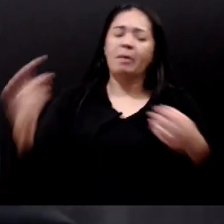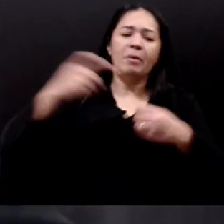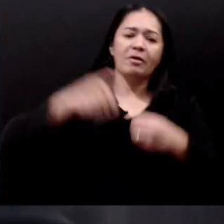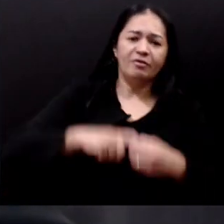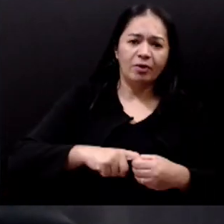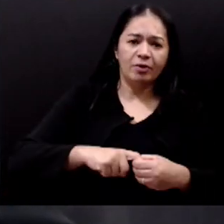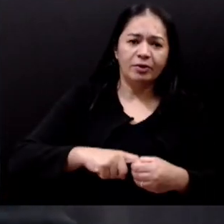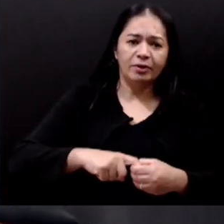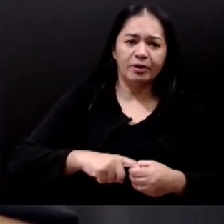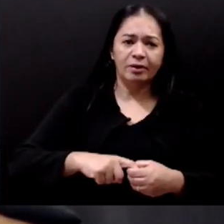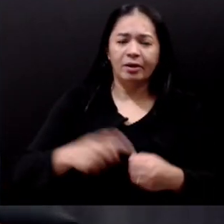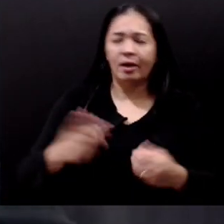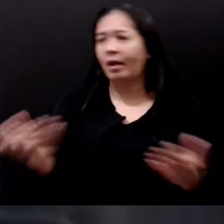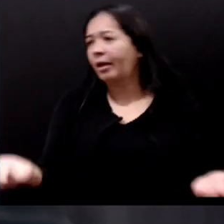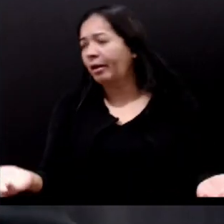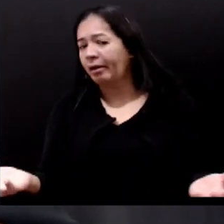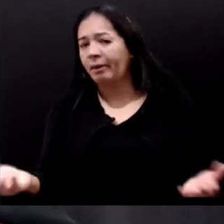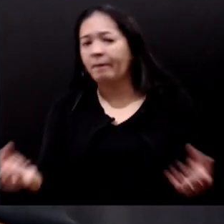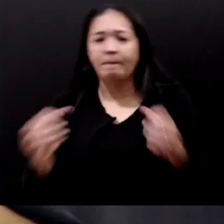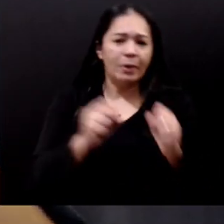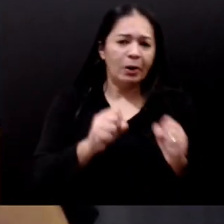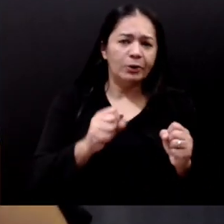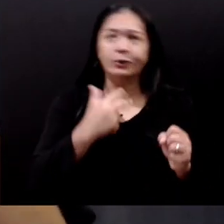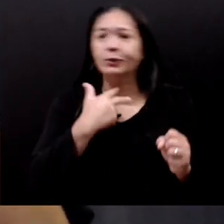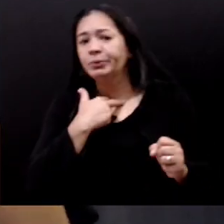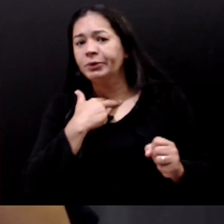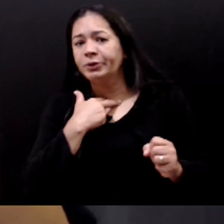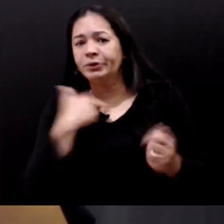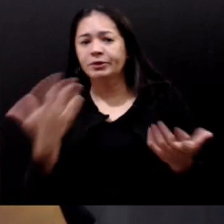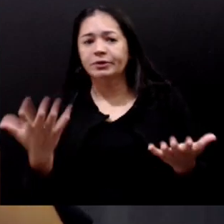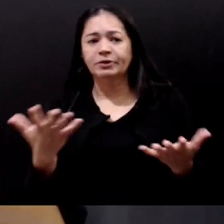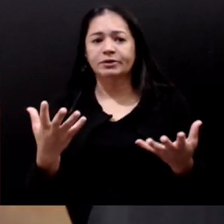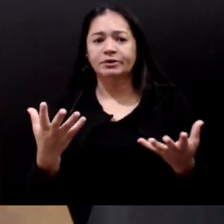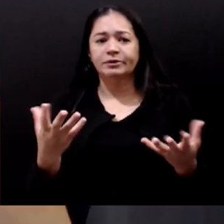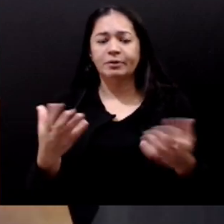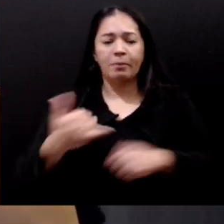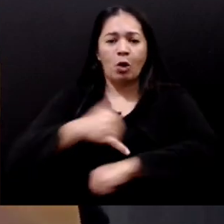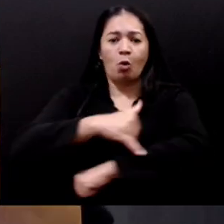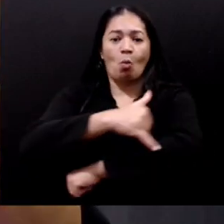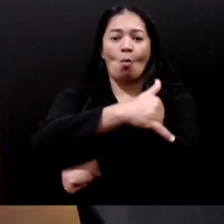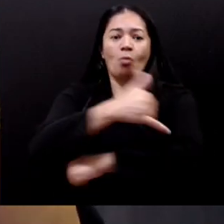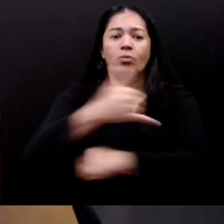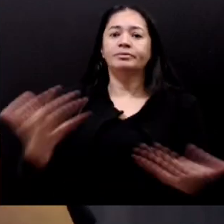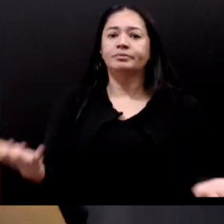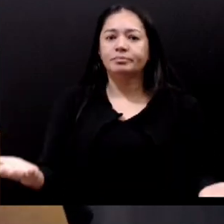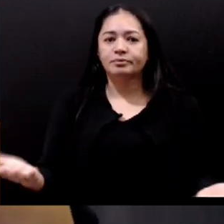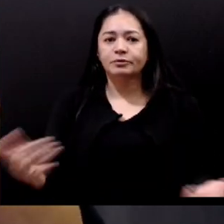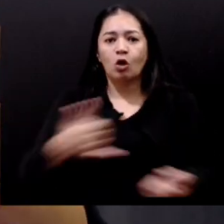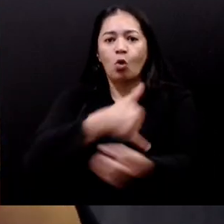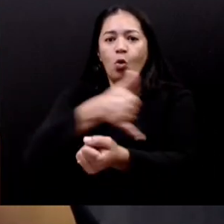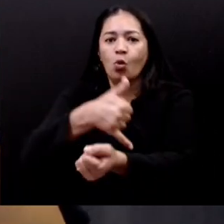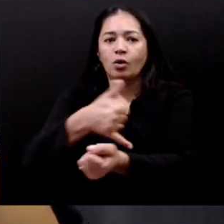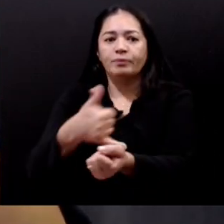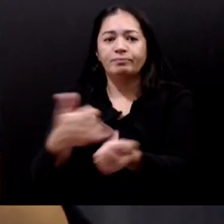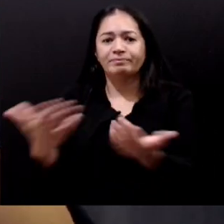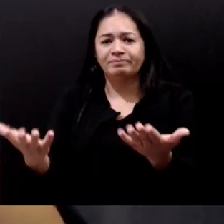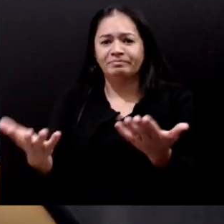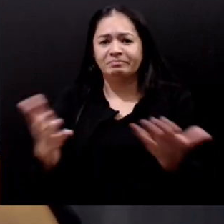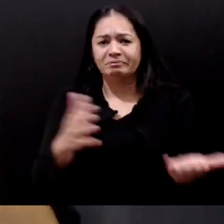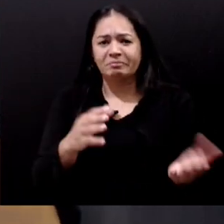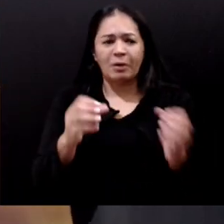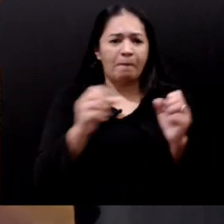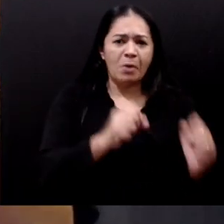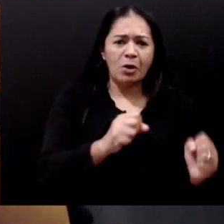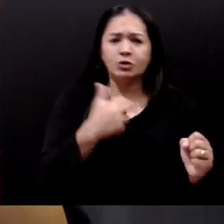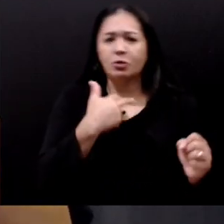mas não vai ser capaz de afetar o seu colesterol, a sua produção de colesterol. Aham. Então fica esse de pode, não pode, pode, não pode.